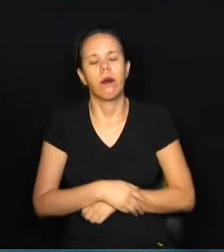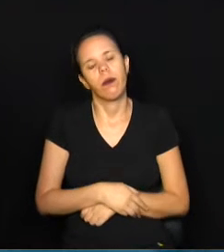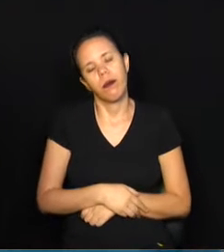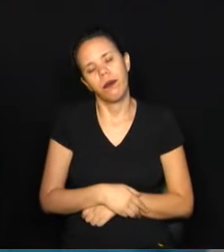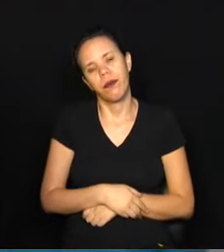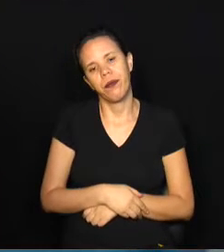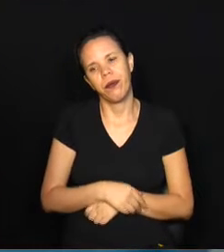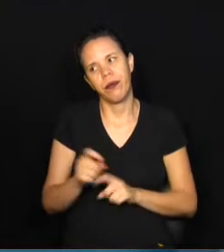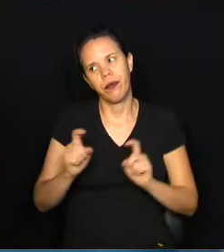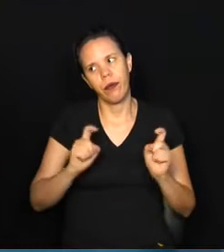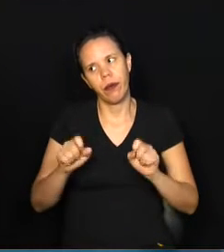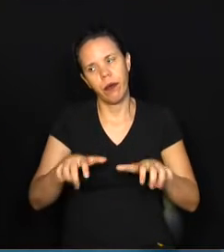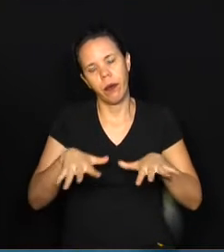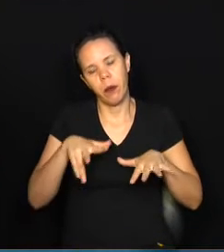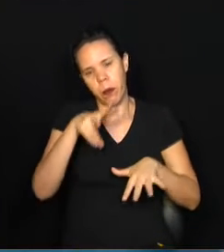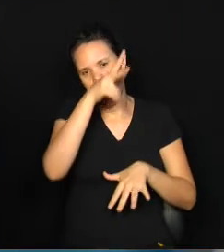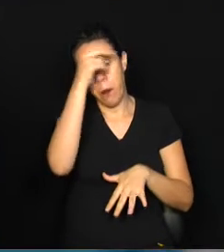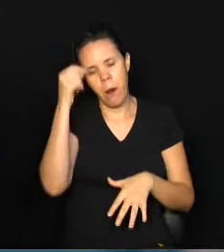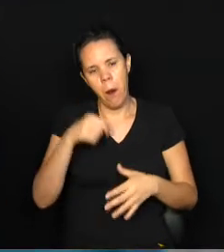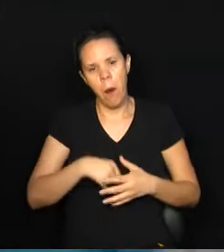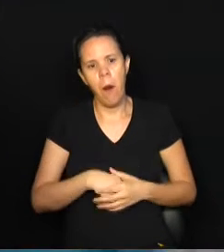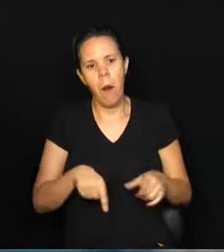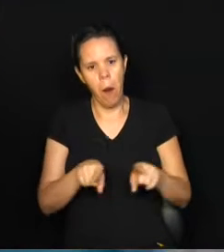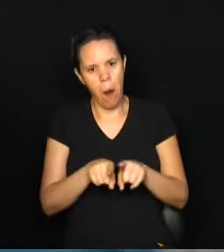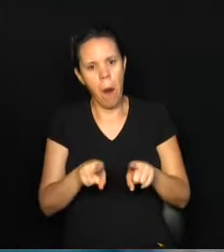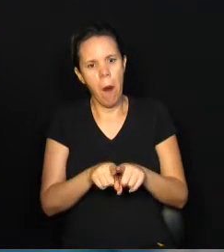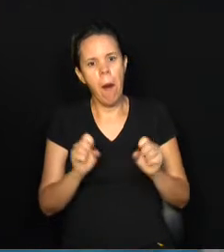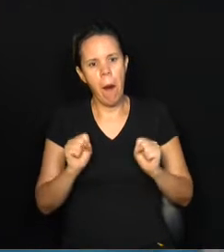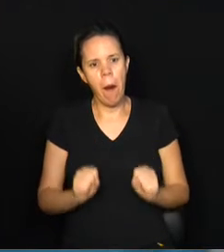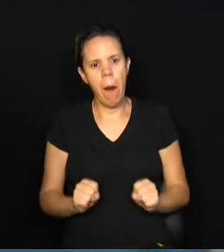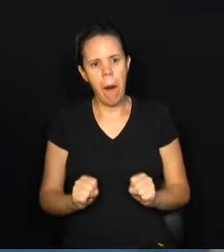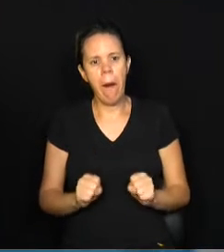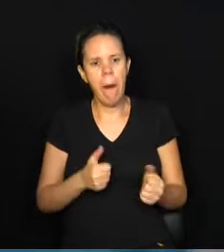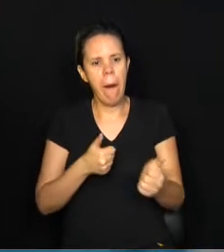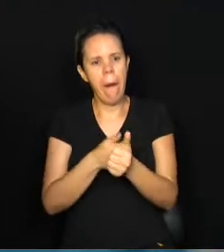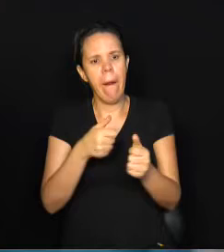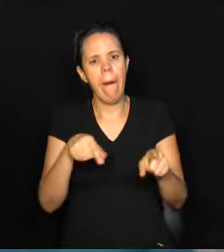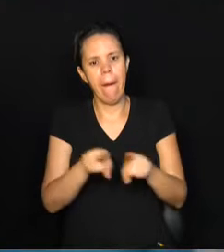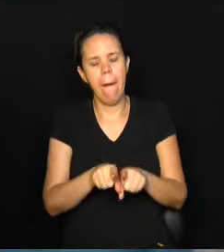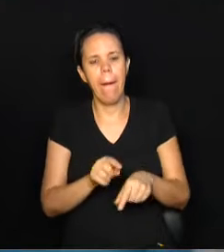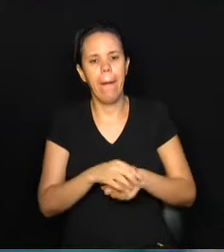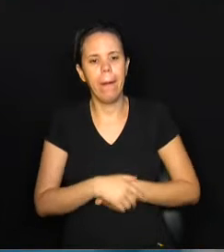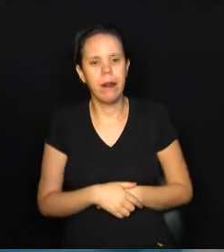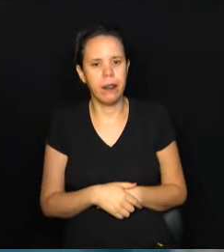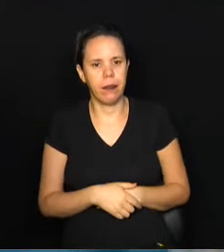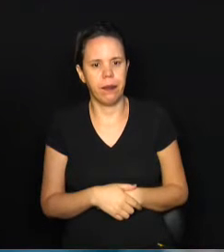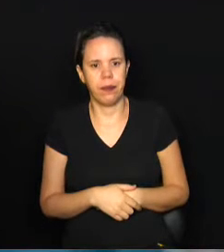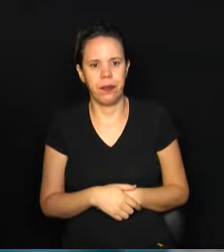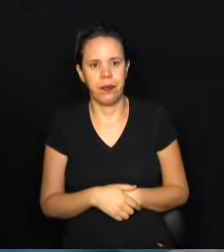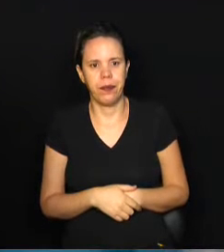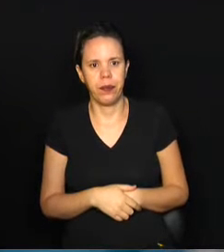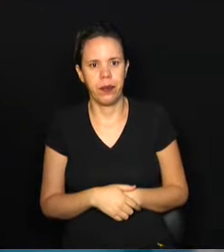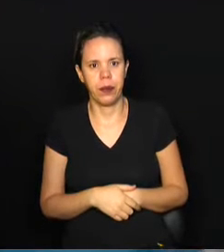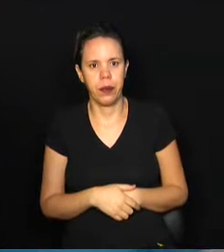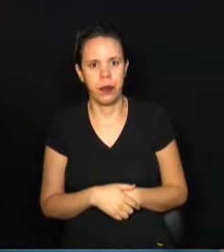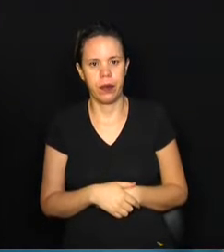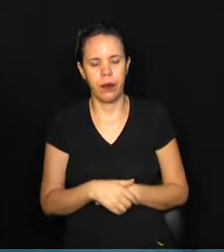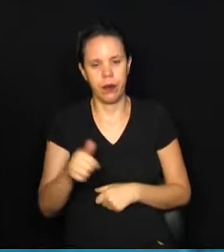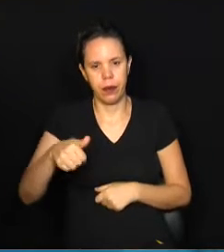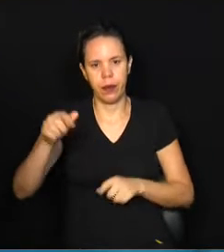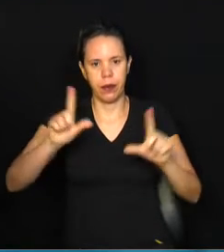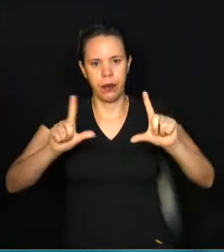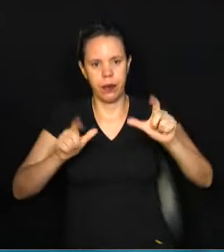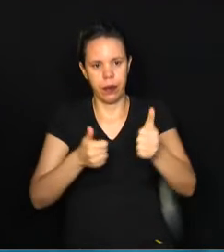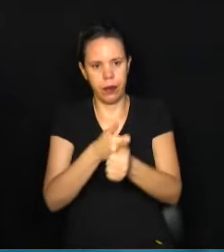essa audiência pública também poderá ser acompanhada, além de ser acompanhada aqui pela TV